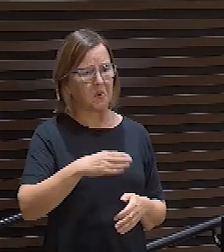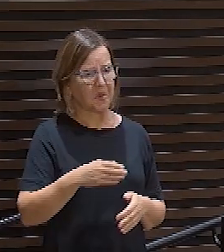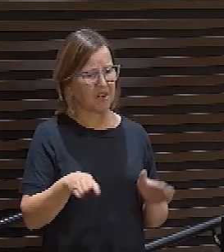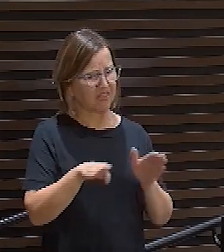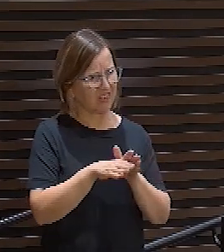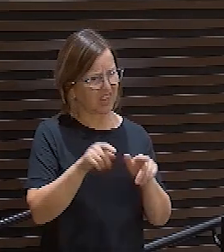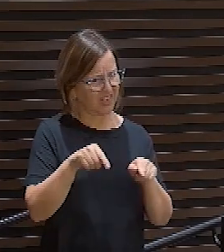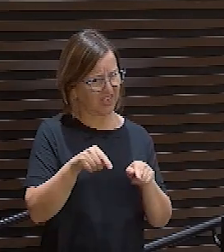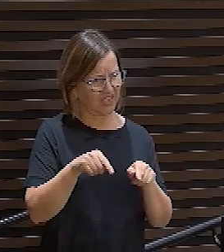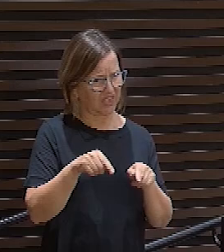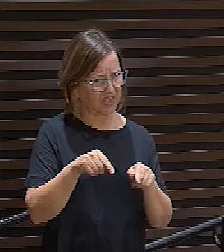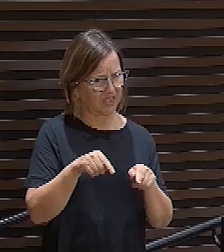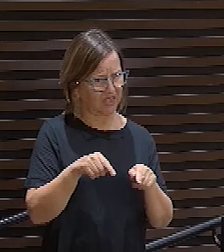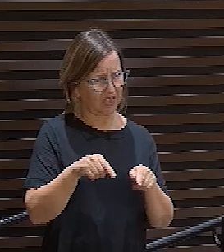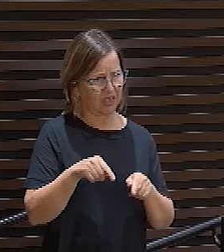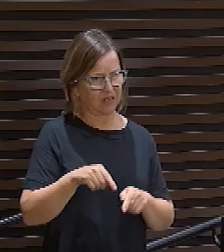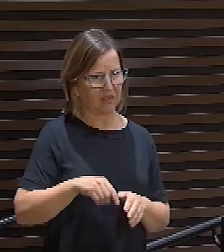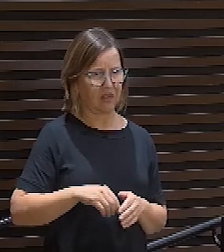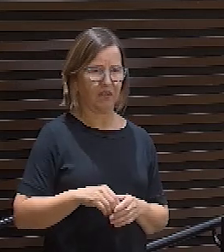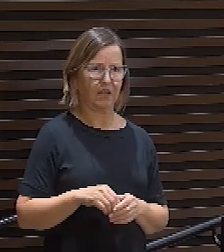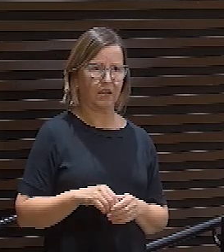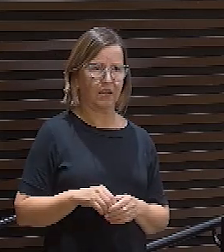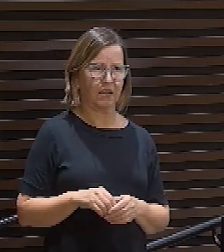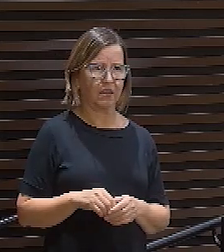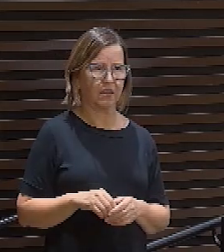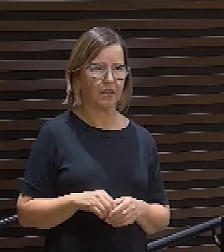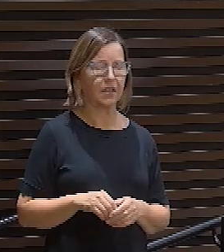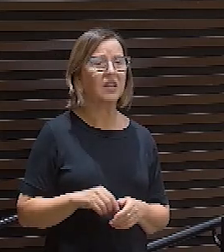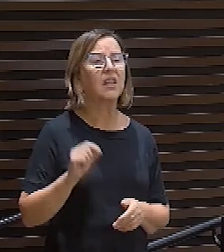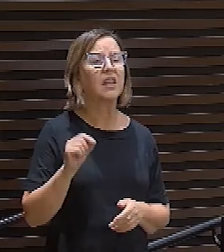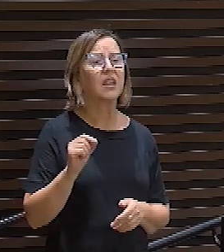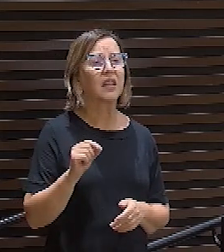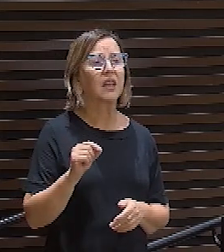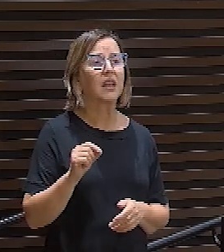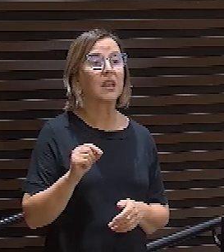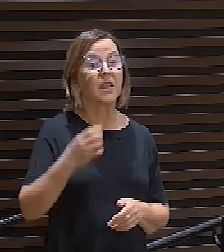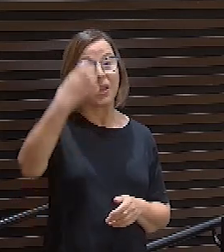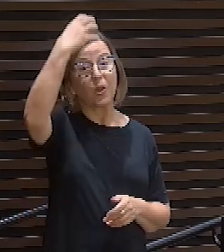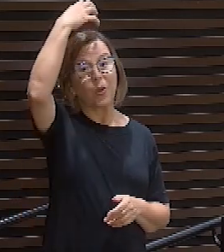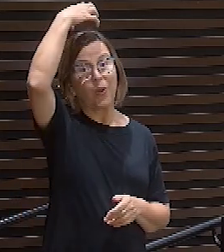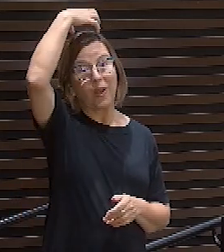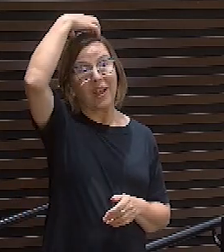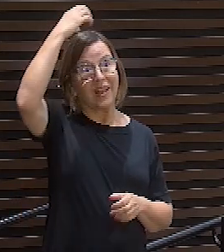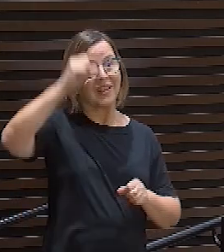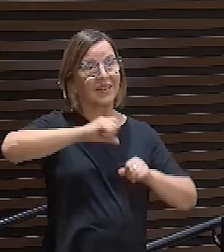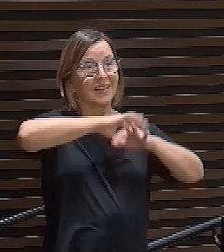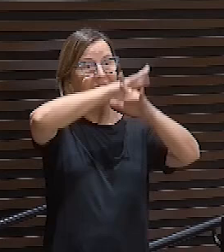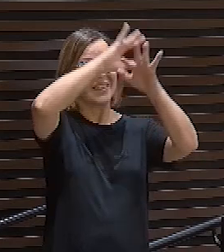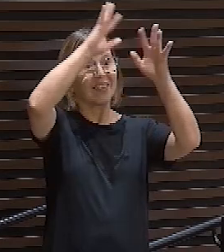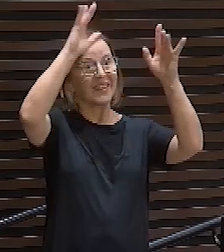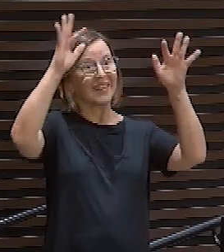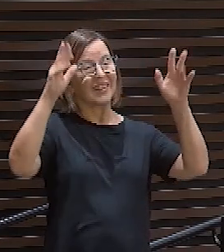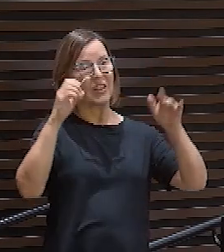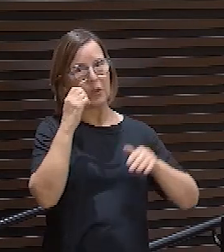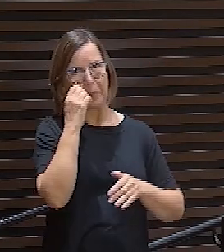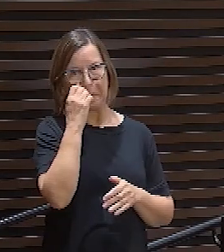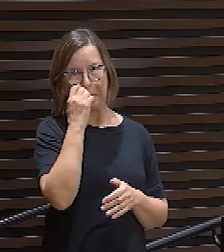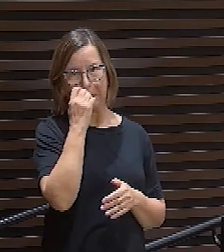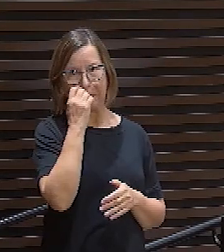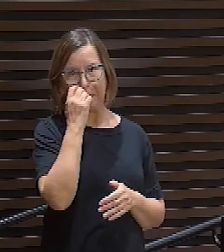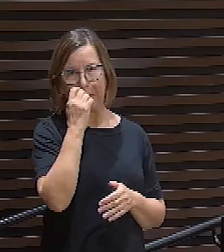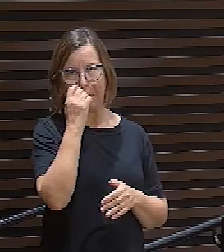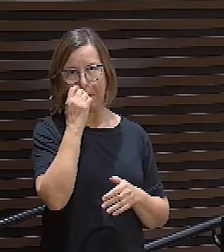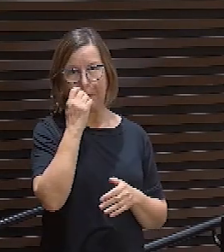homem ousou tocar nesses trincos. Quem é o Rei da Glória? E então, de repente,